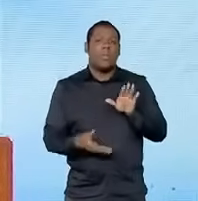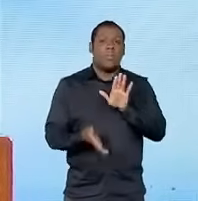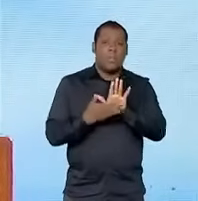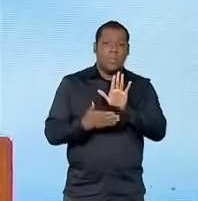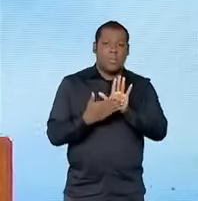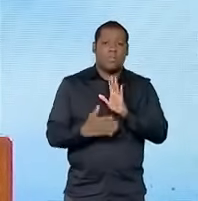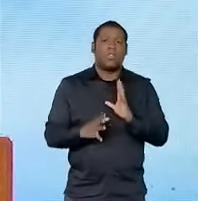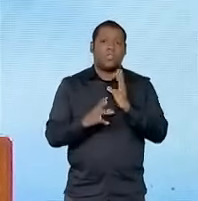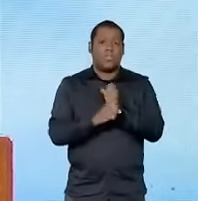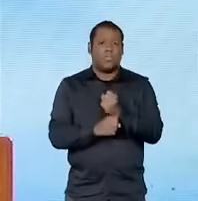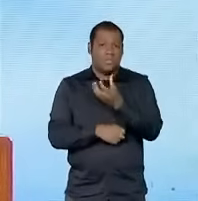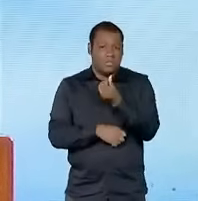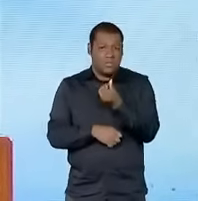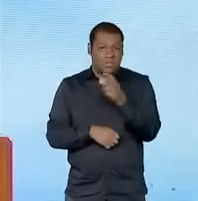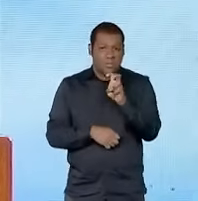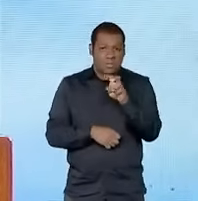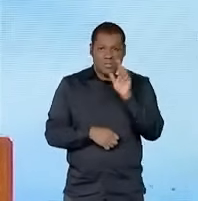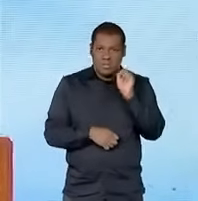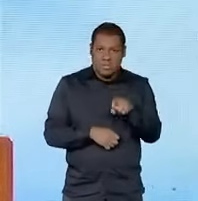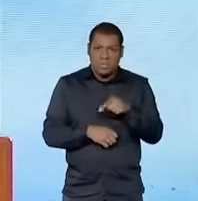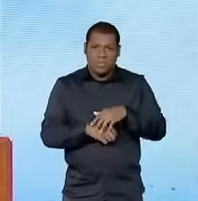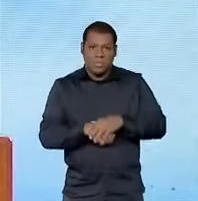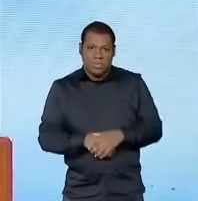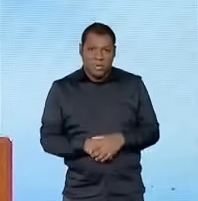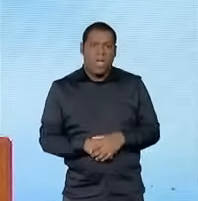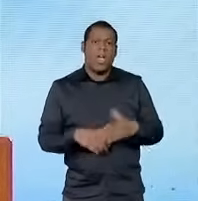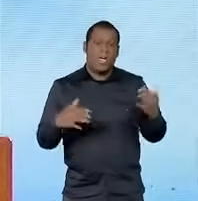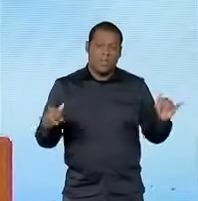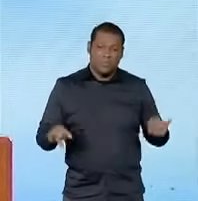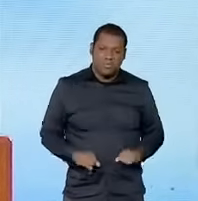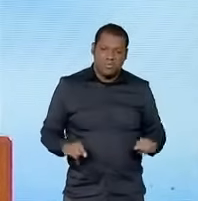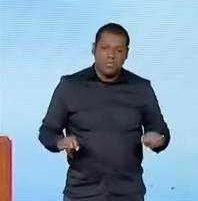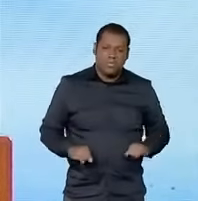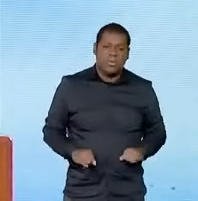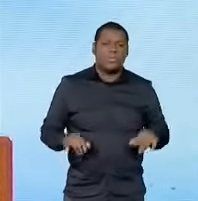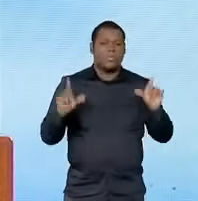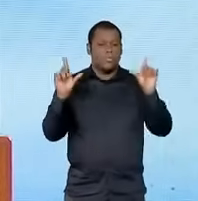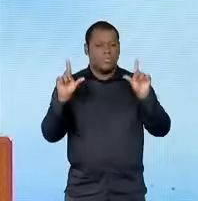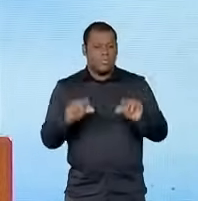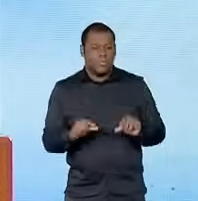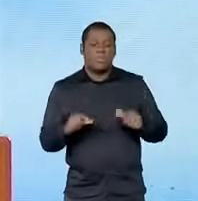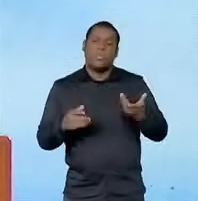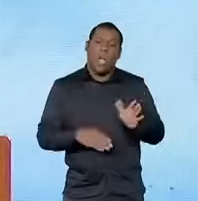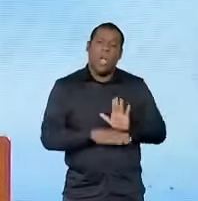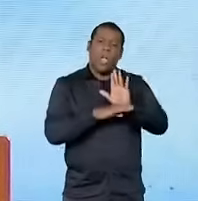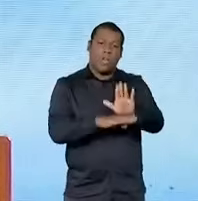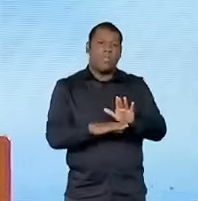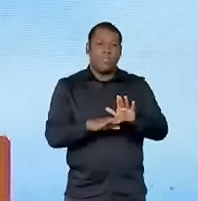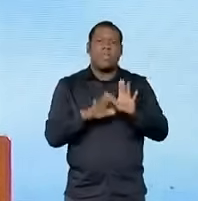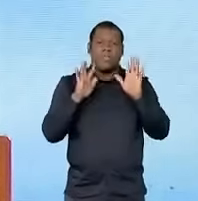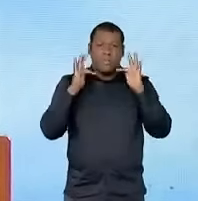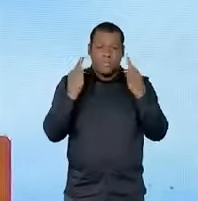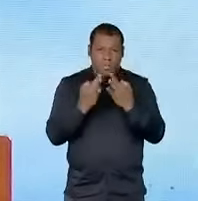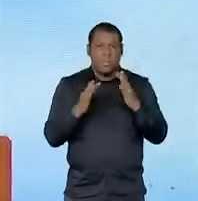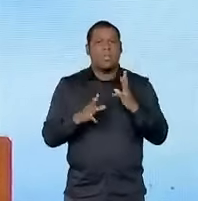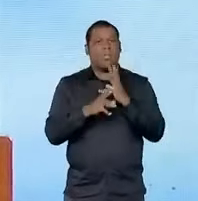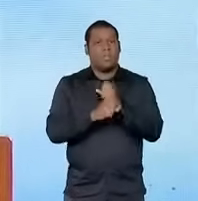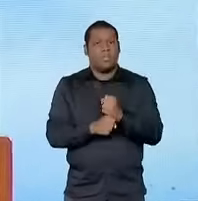irá amenizar as dores e os sofrimentos vividos por essas 75 mil famílias até